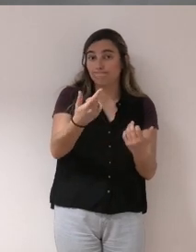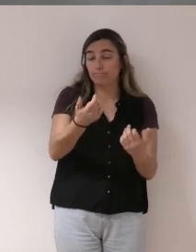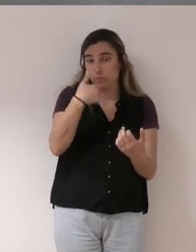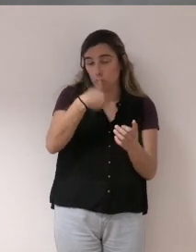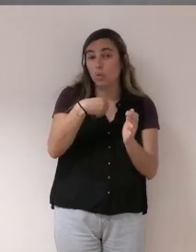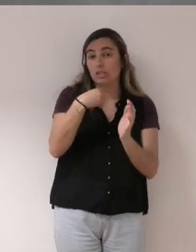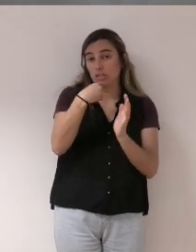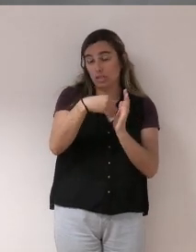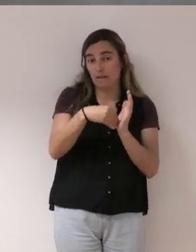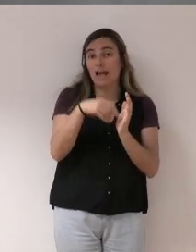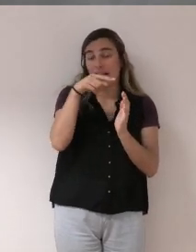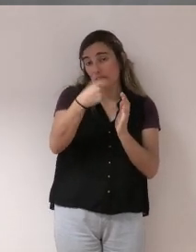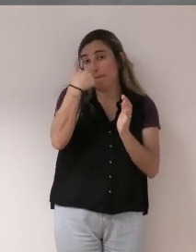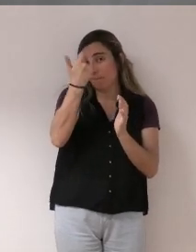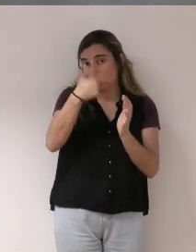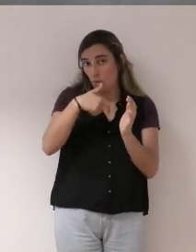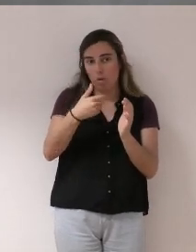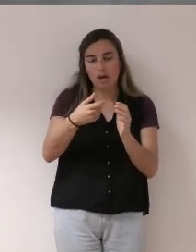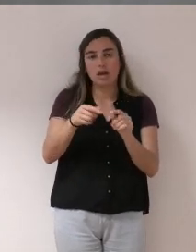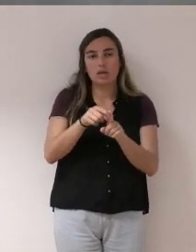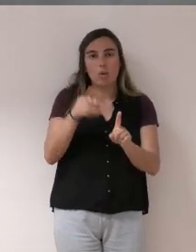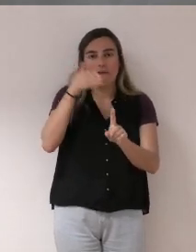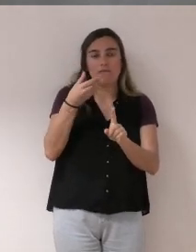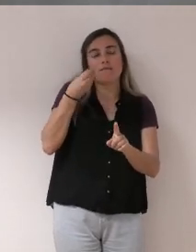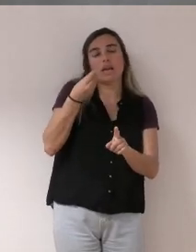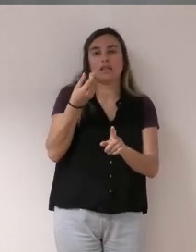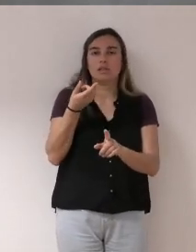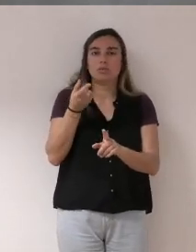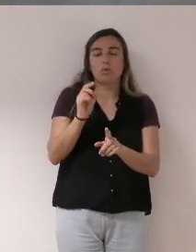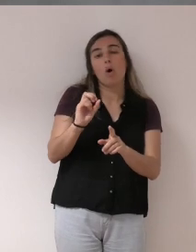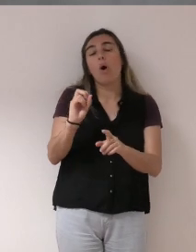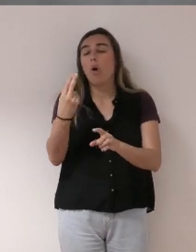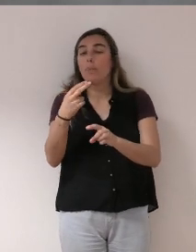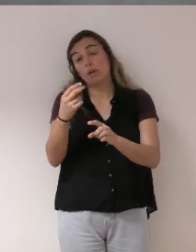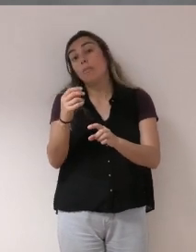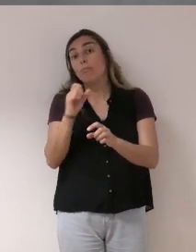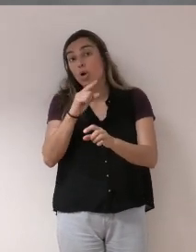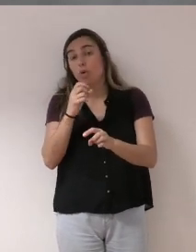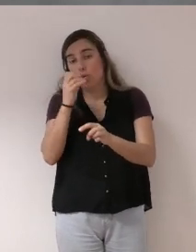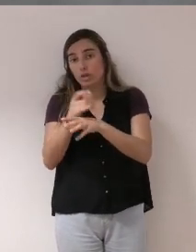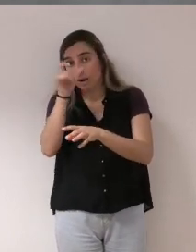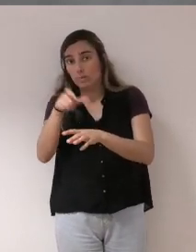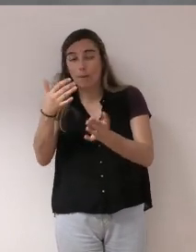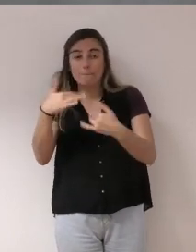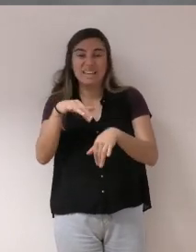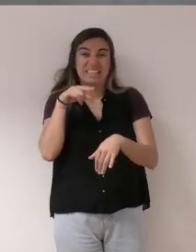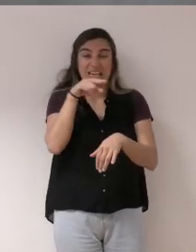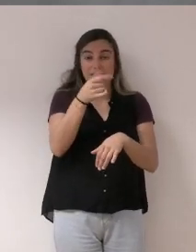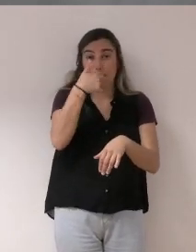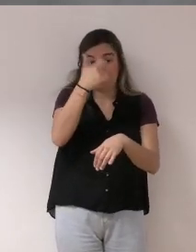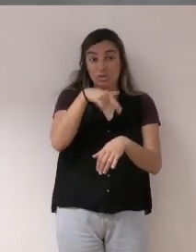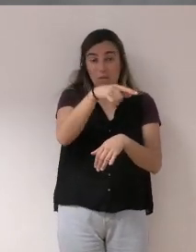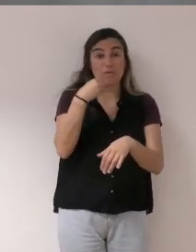é um autor que seja para mim verdadeiramente referência. Provavelmente o Foucault, sem dúvida, o Derrida, sem dúvida, mas não Bataille. É